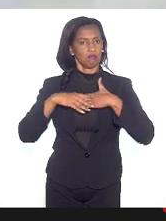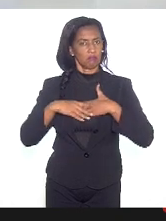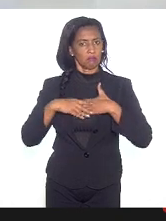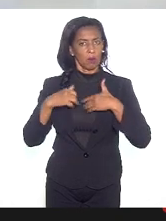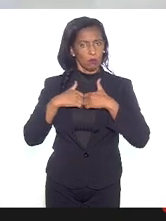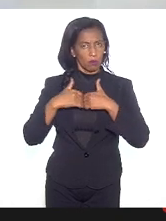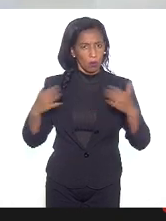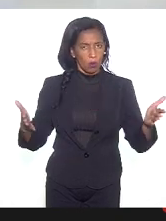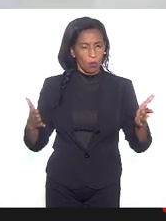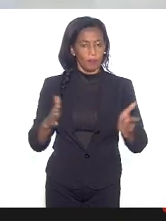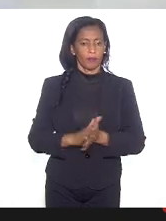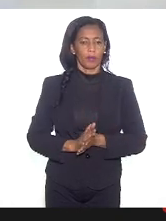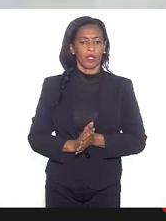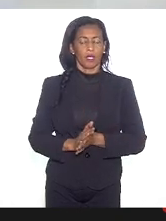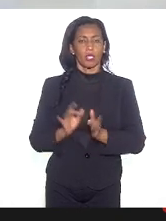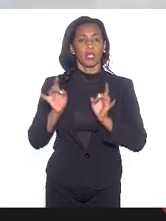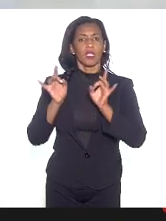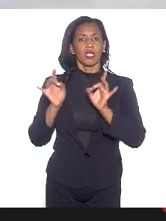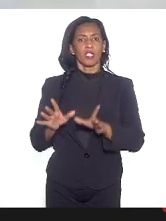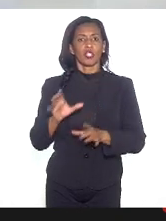e deixar